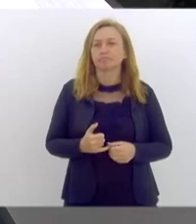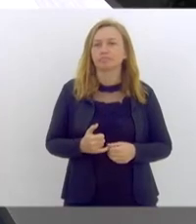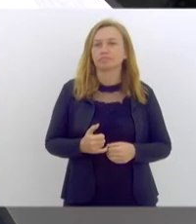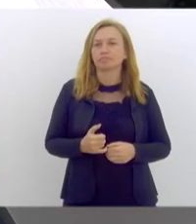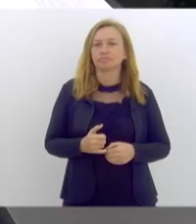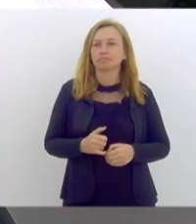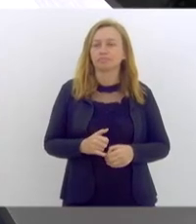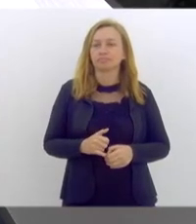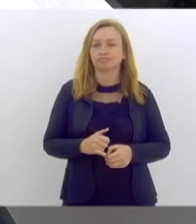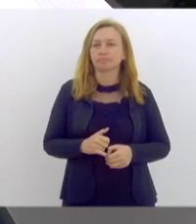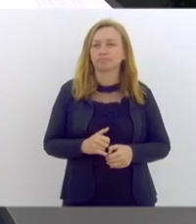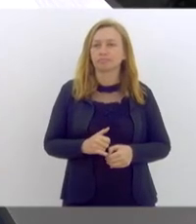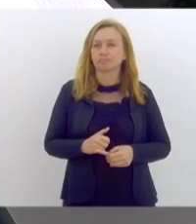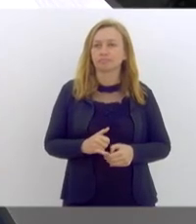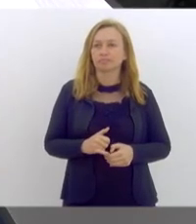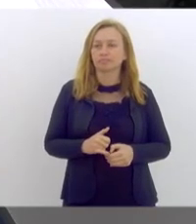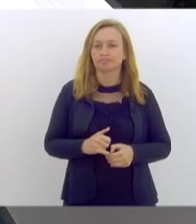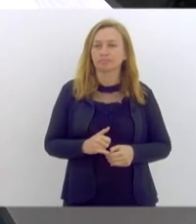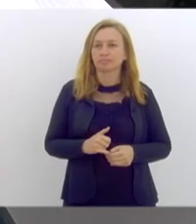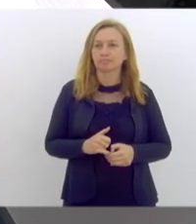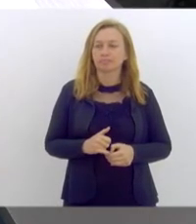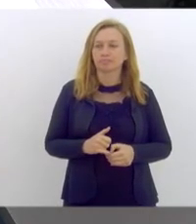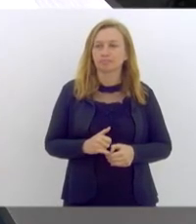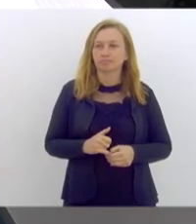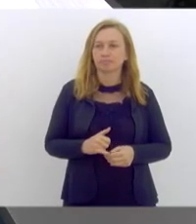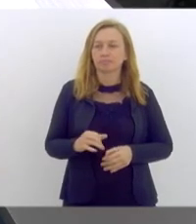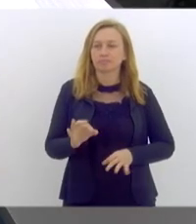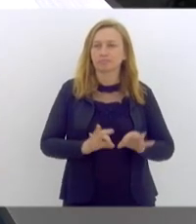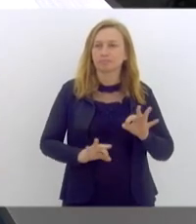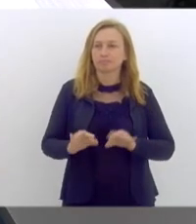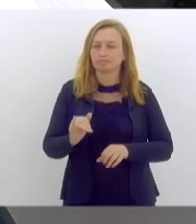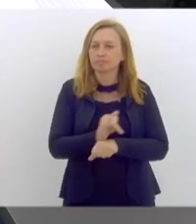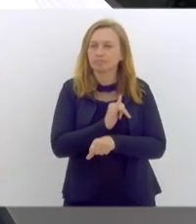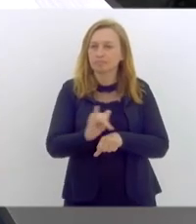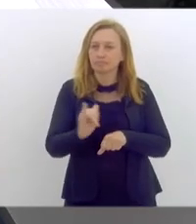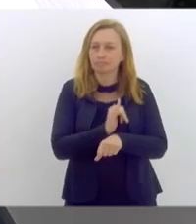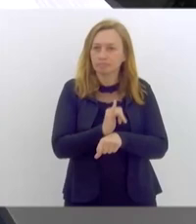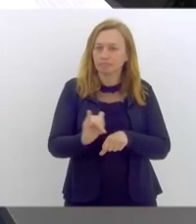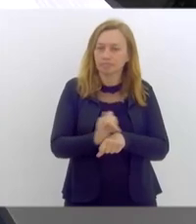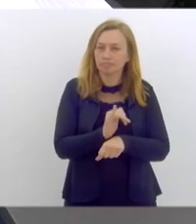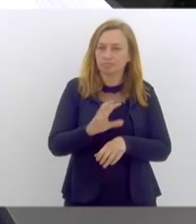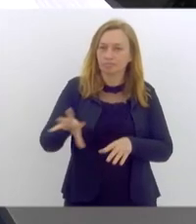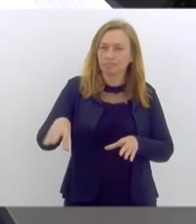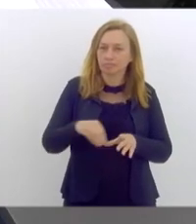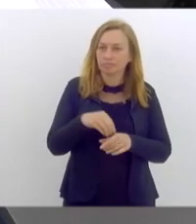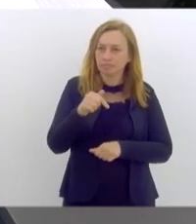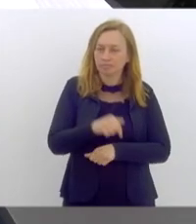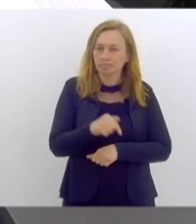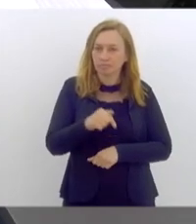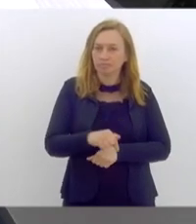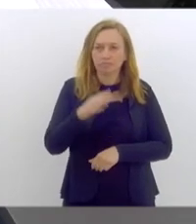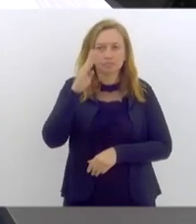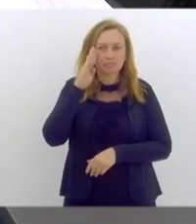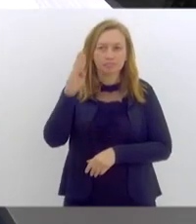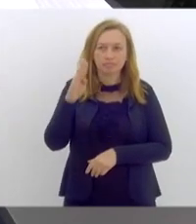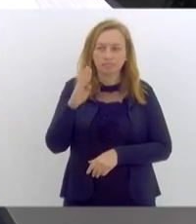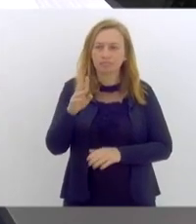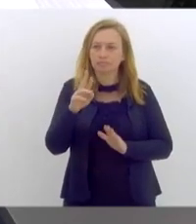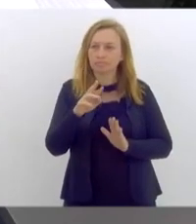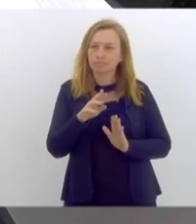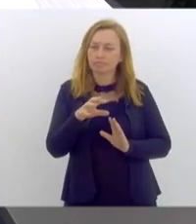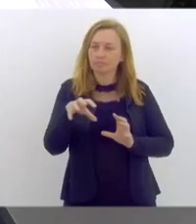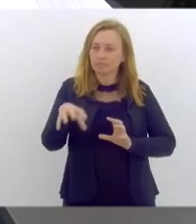a questão do plano estratégico que a gente colocou aqui as prioridades por